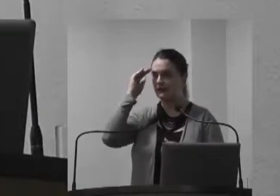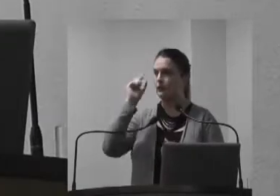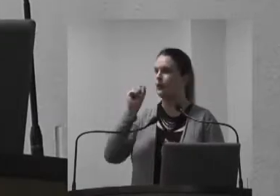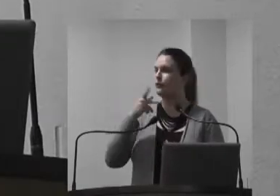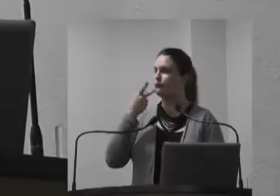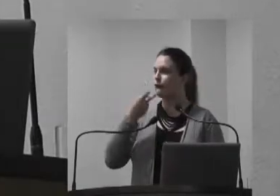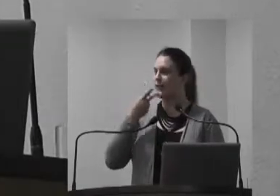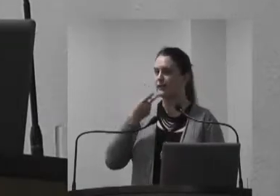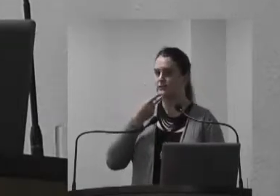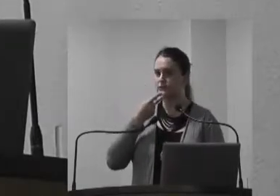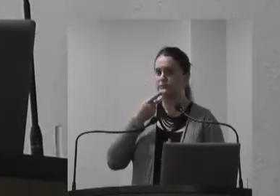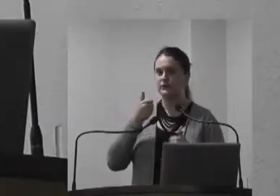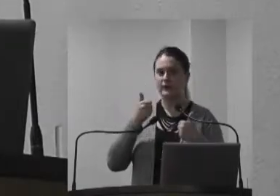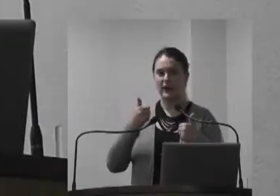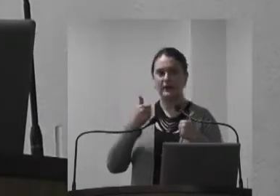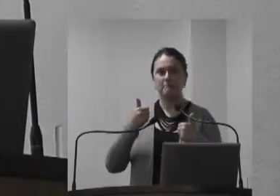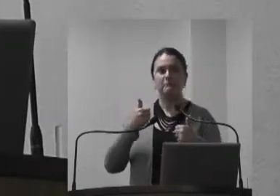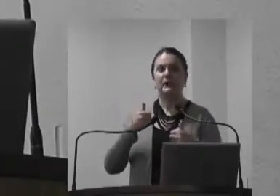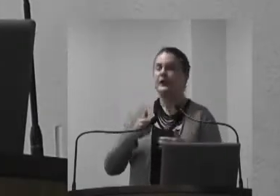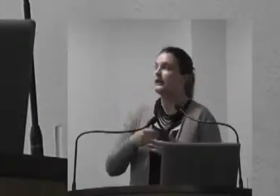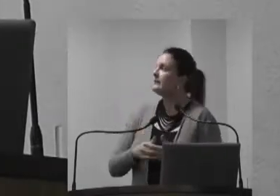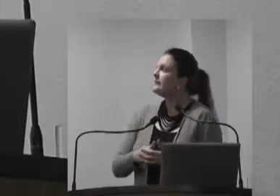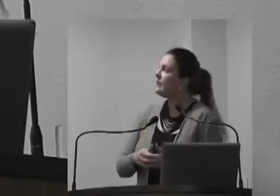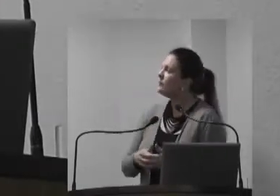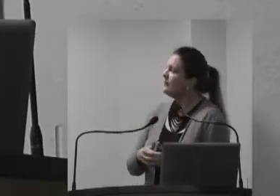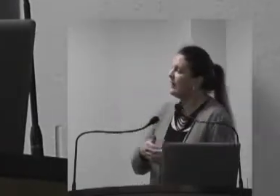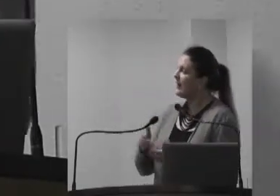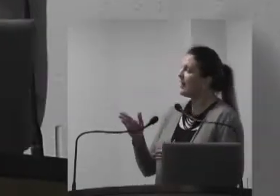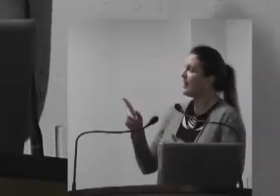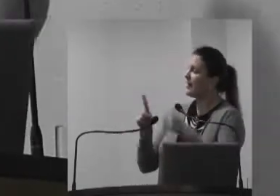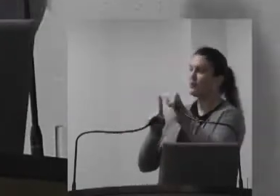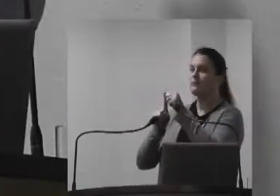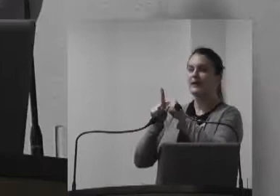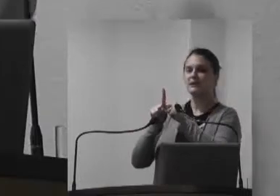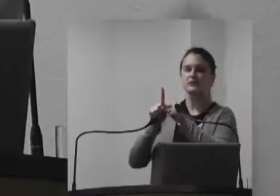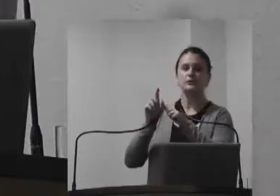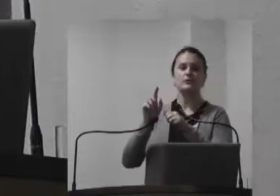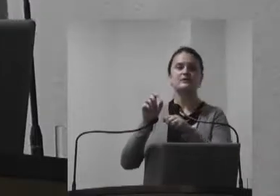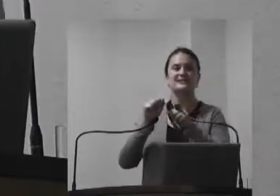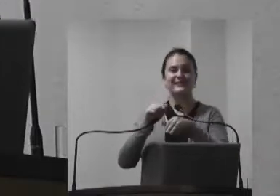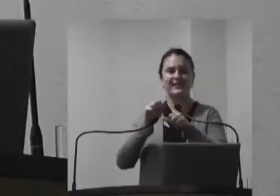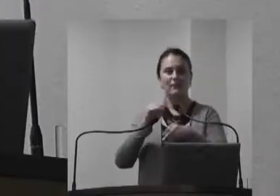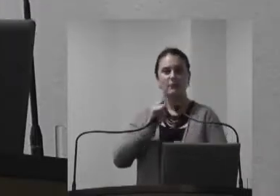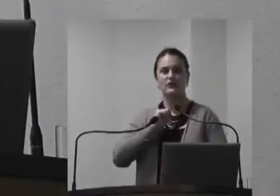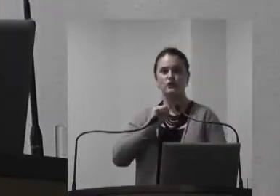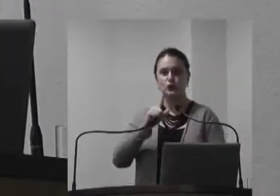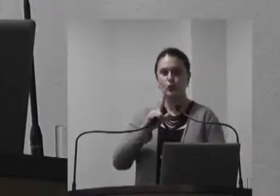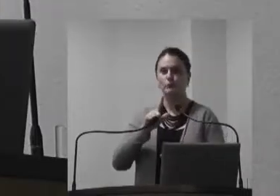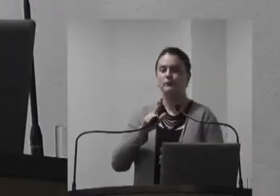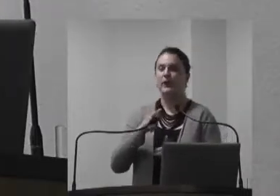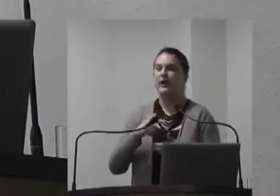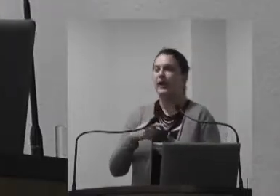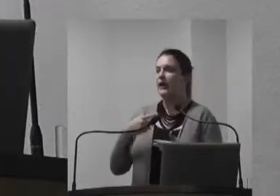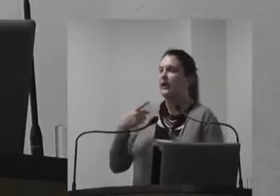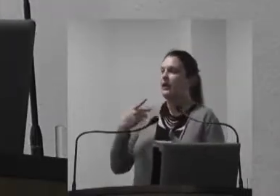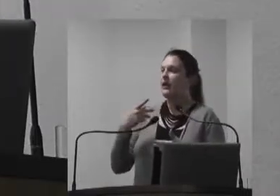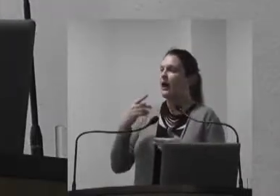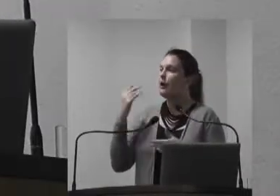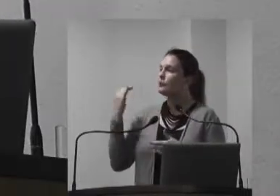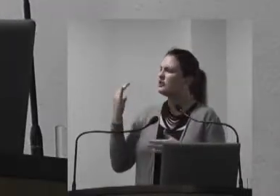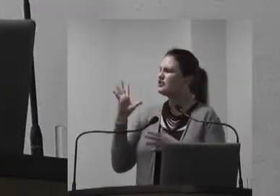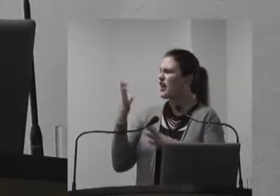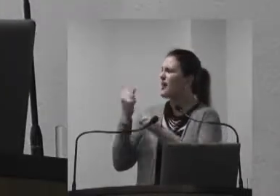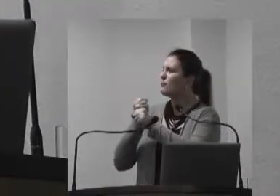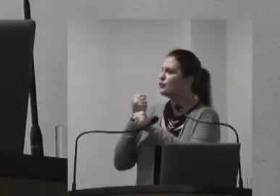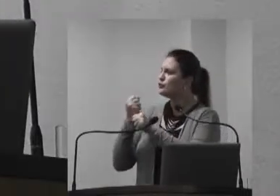eles entendam o que eu estou falando, tá ok? Então, o mês do Setembro Azul